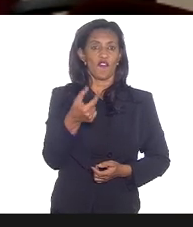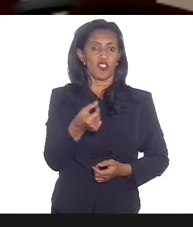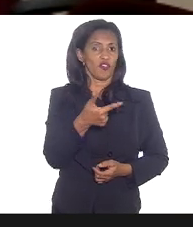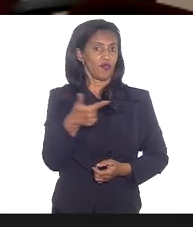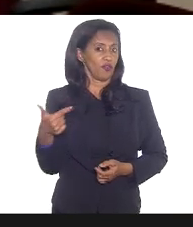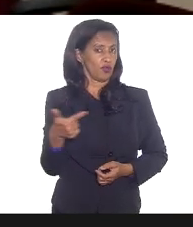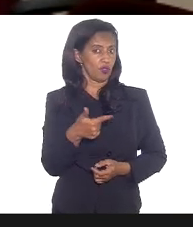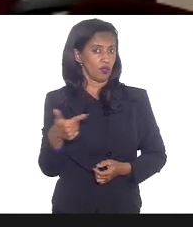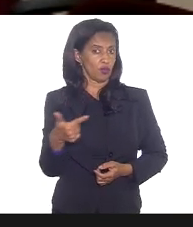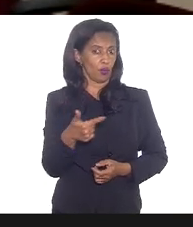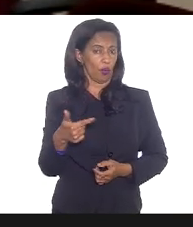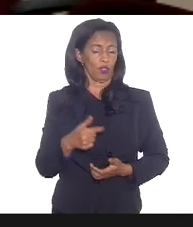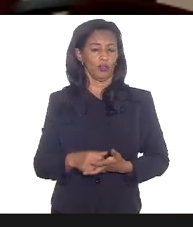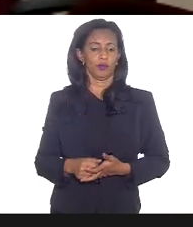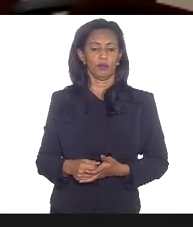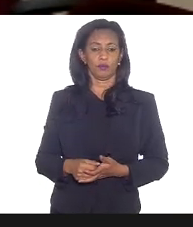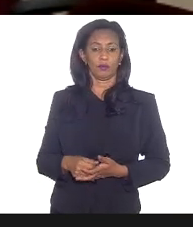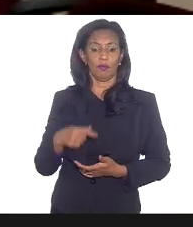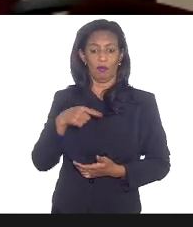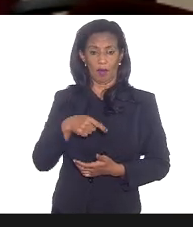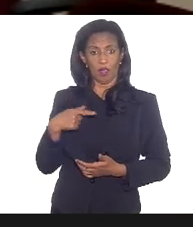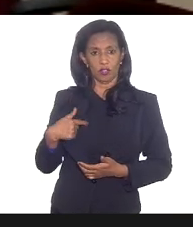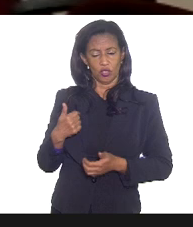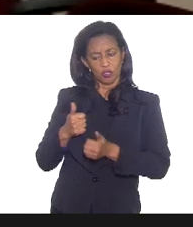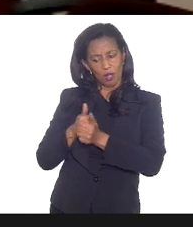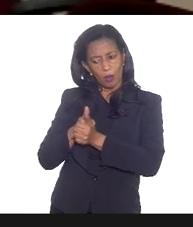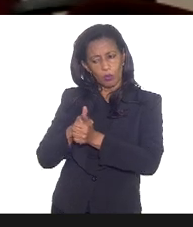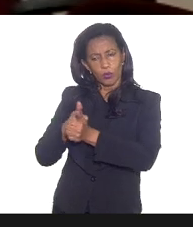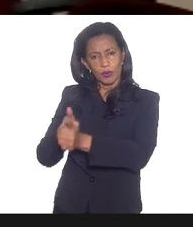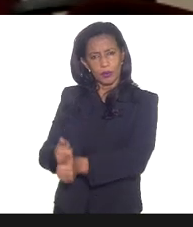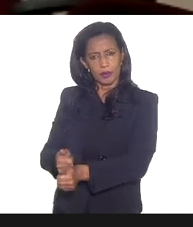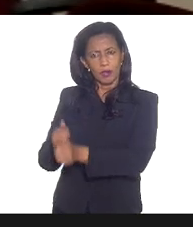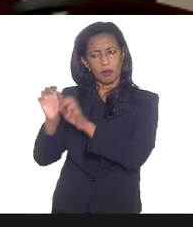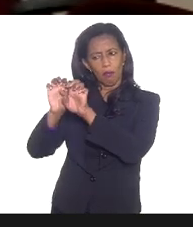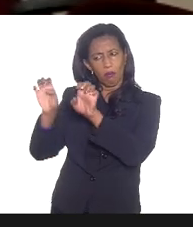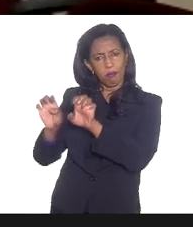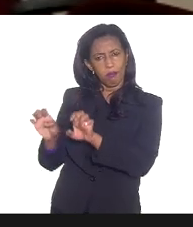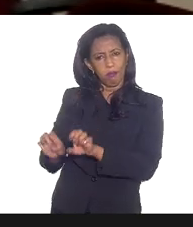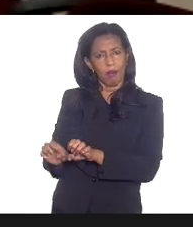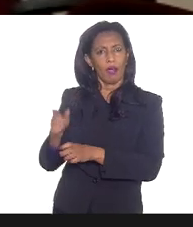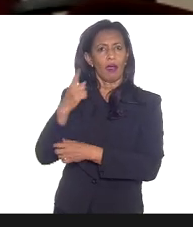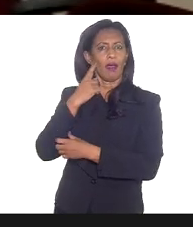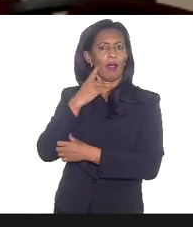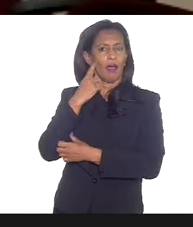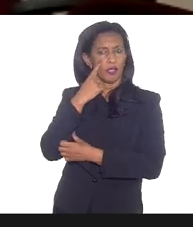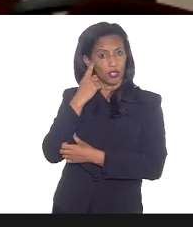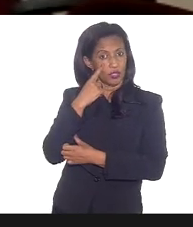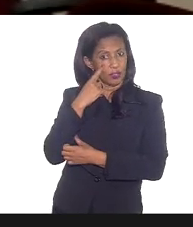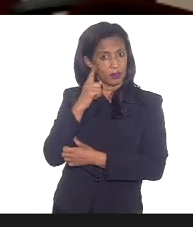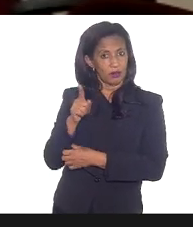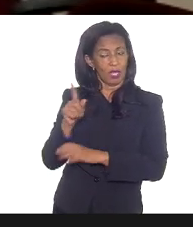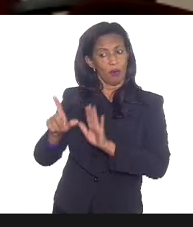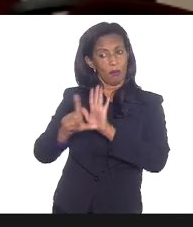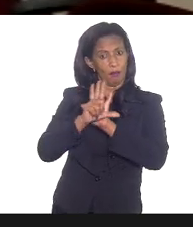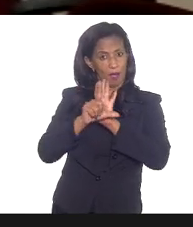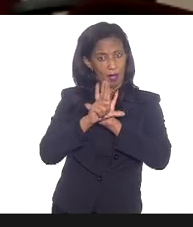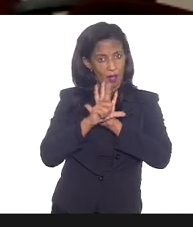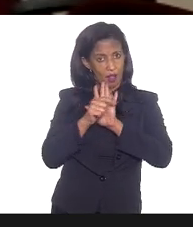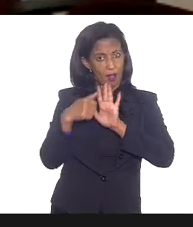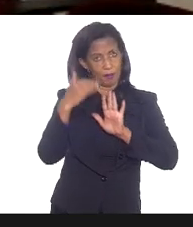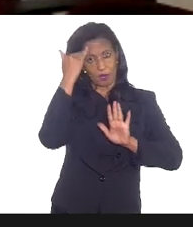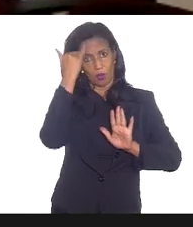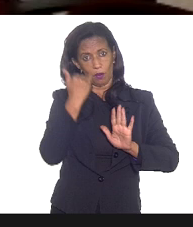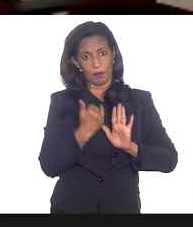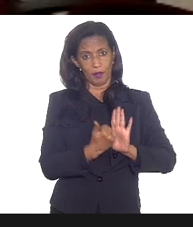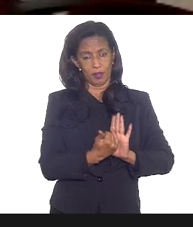2022, a gente aqui, né, está seguindo os parâmetros legais. Hoje nós temos uma legislação e essa legislação precisa ser